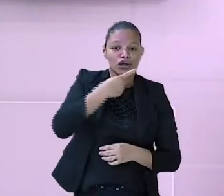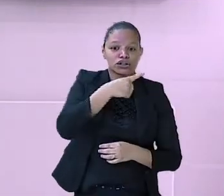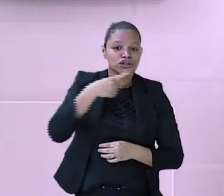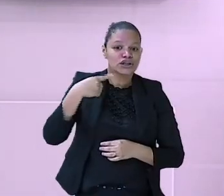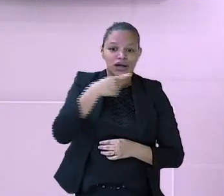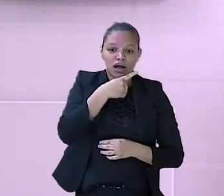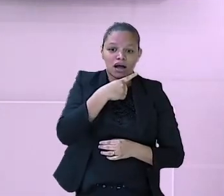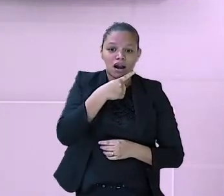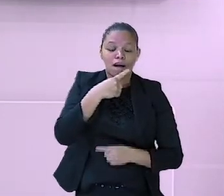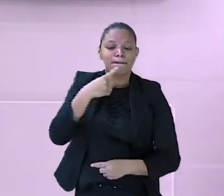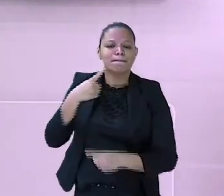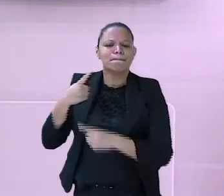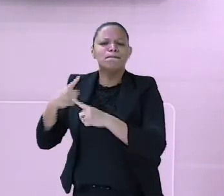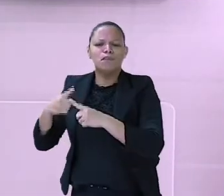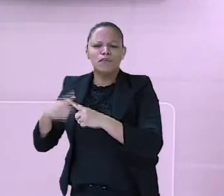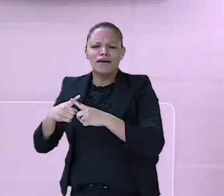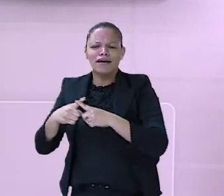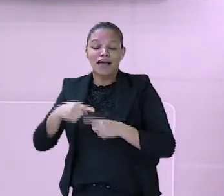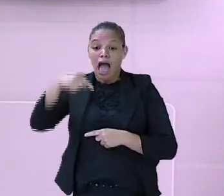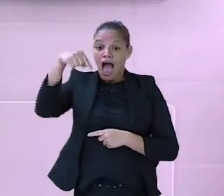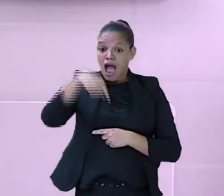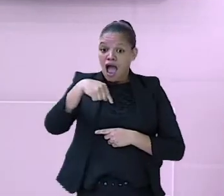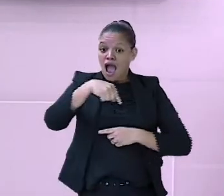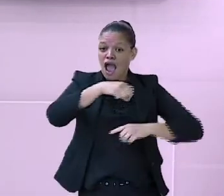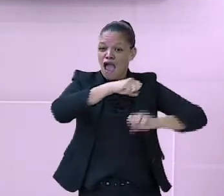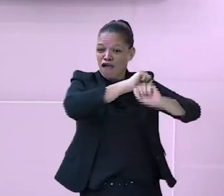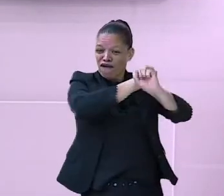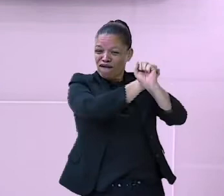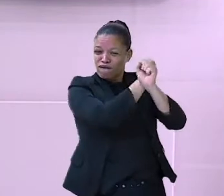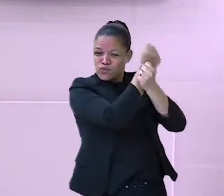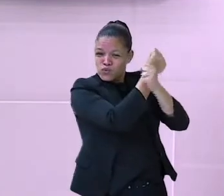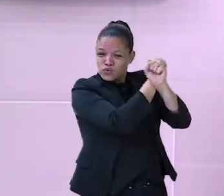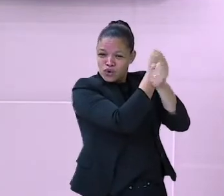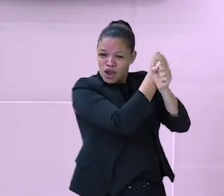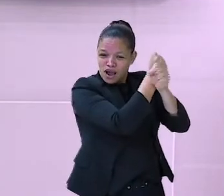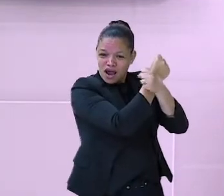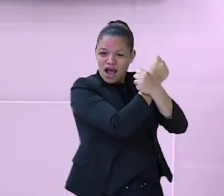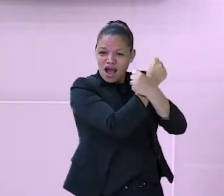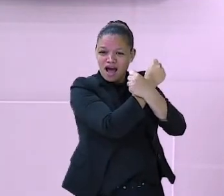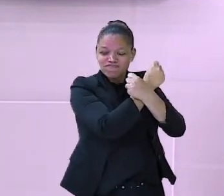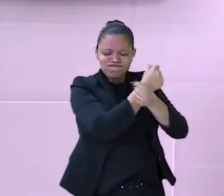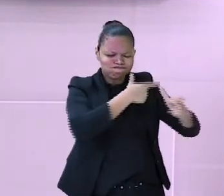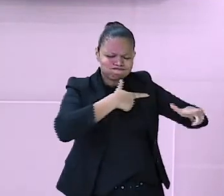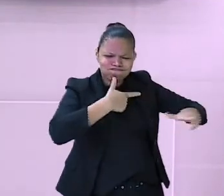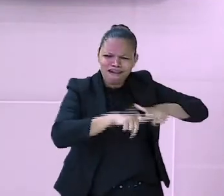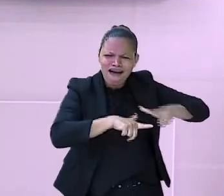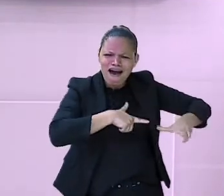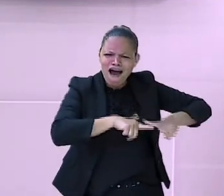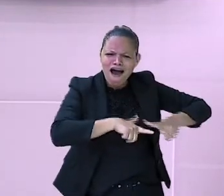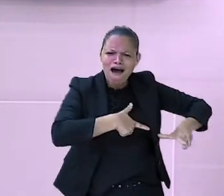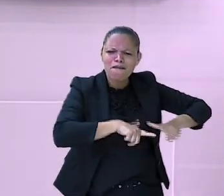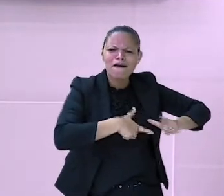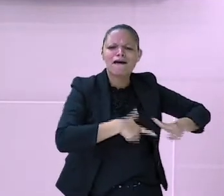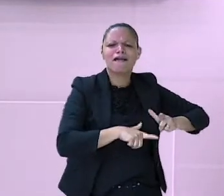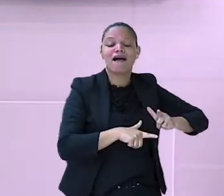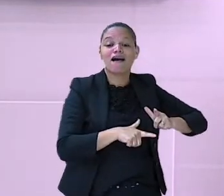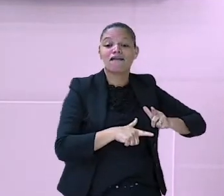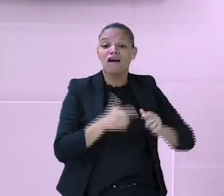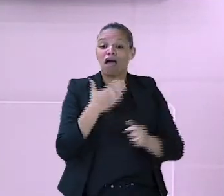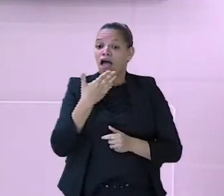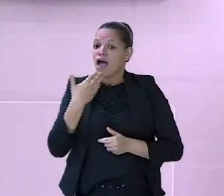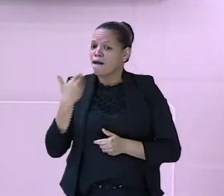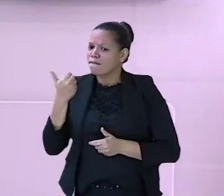dos escravos começam a crescer. Quanto mais quantidade de pessoas para trabalhar nas lavouras, seria melhor para eles. Então,